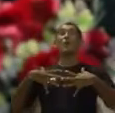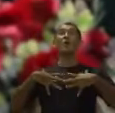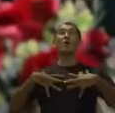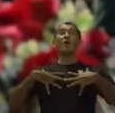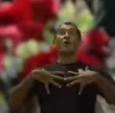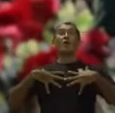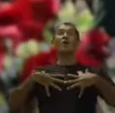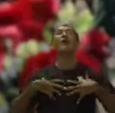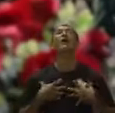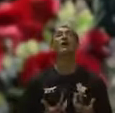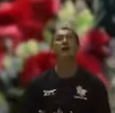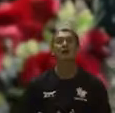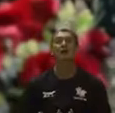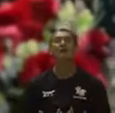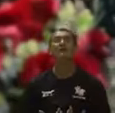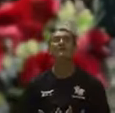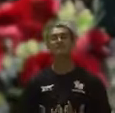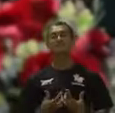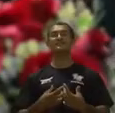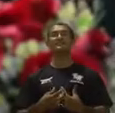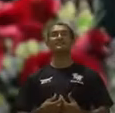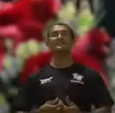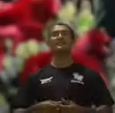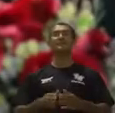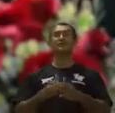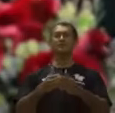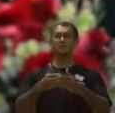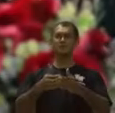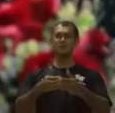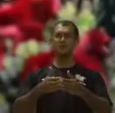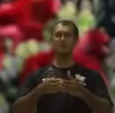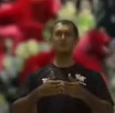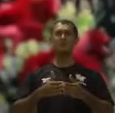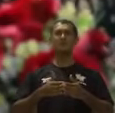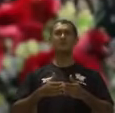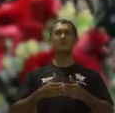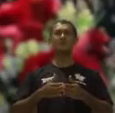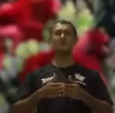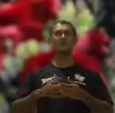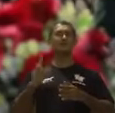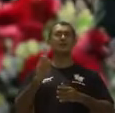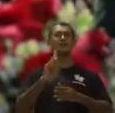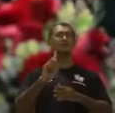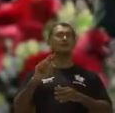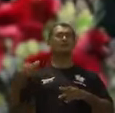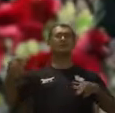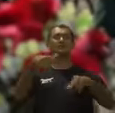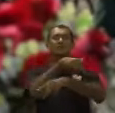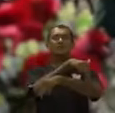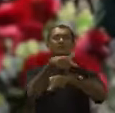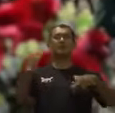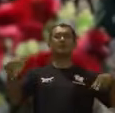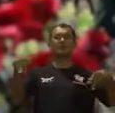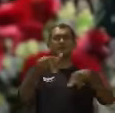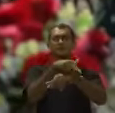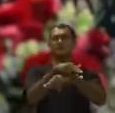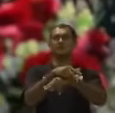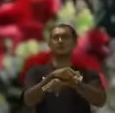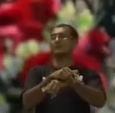Vocês prometem? Então faça silêncio, por favor, e não se movimentem. Meu